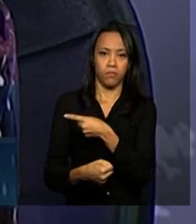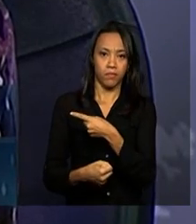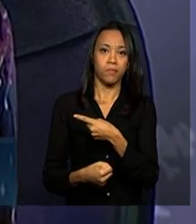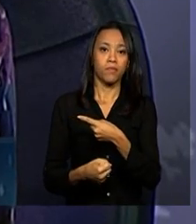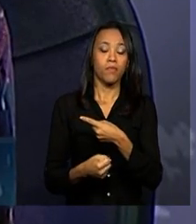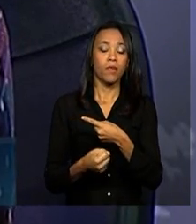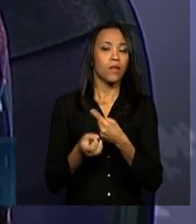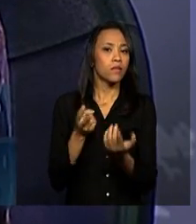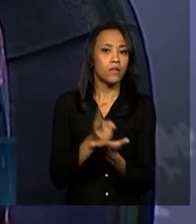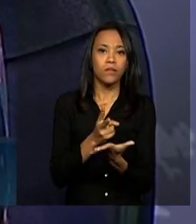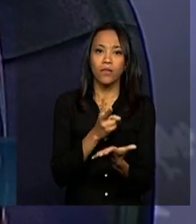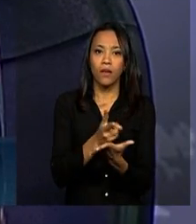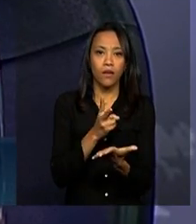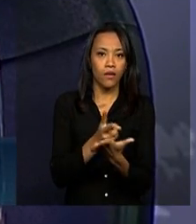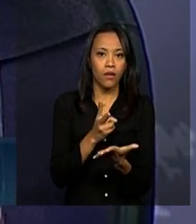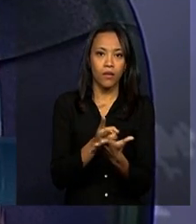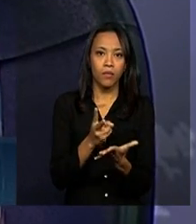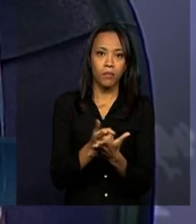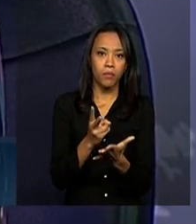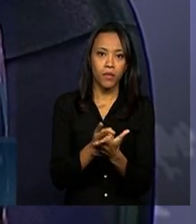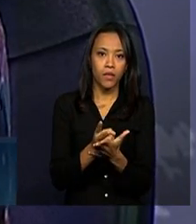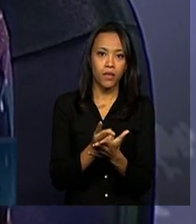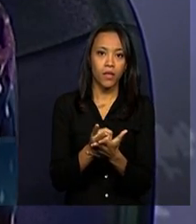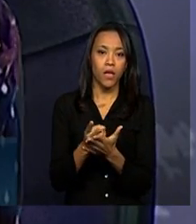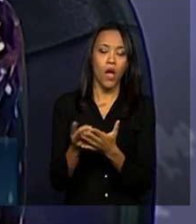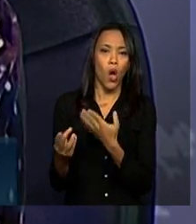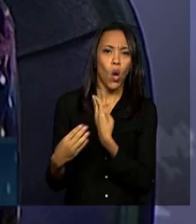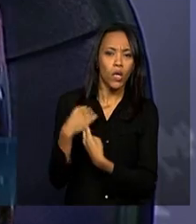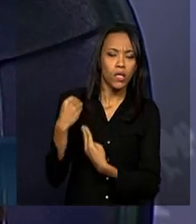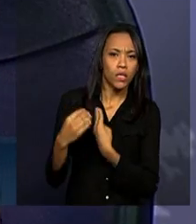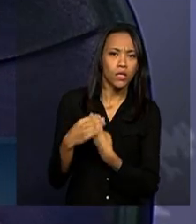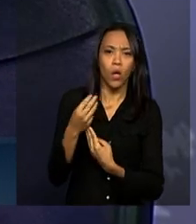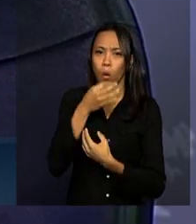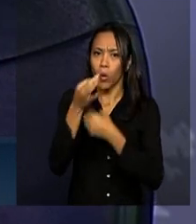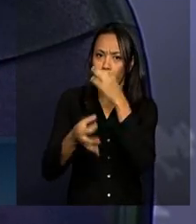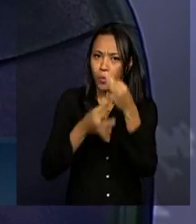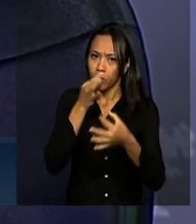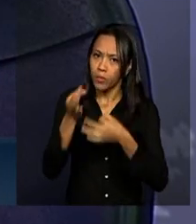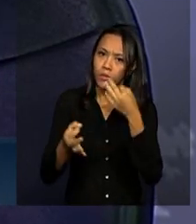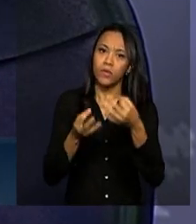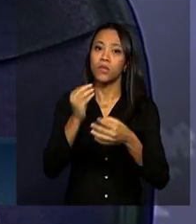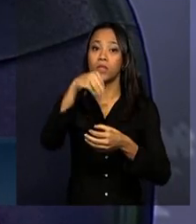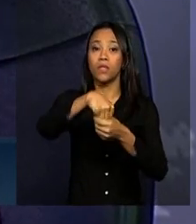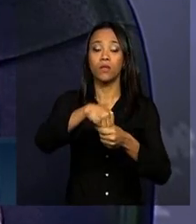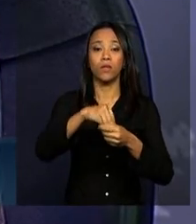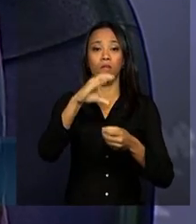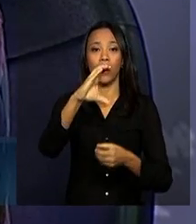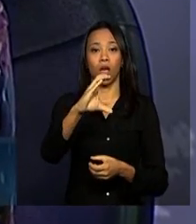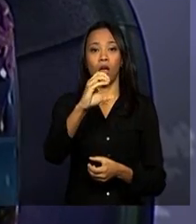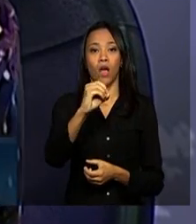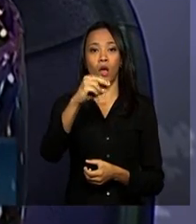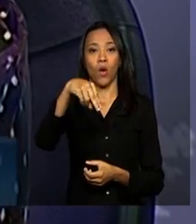em conduzir a secretaria, no conduzir a Secretaria de Mulheres da Contag. E